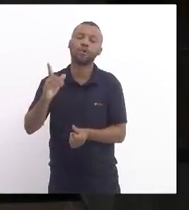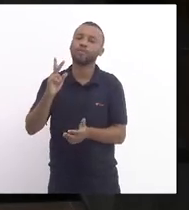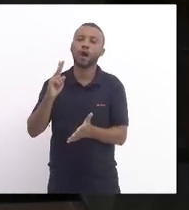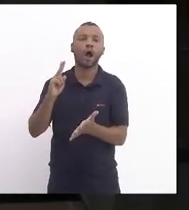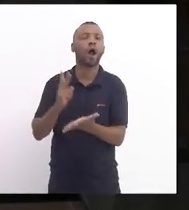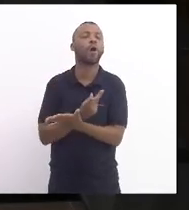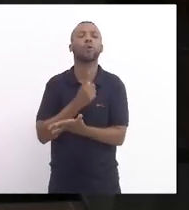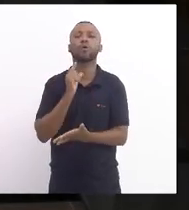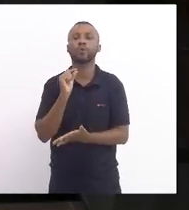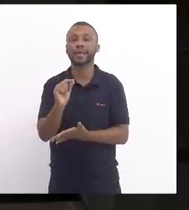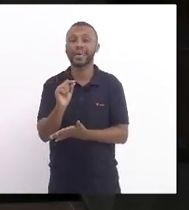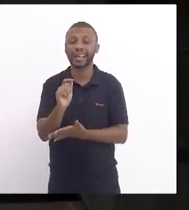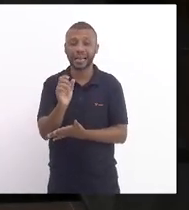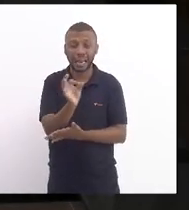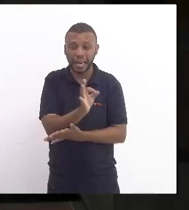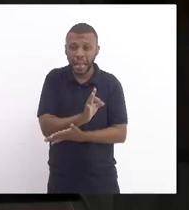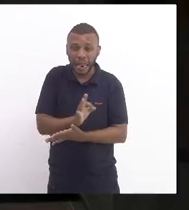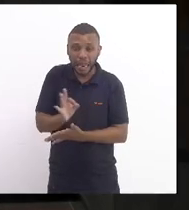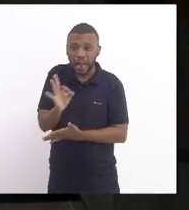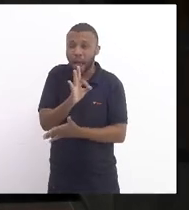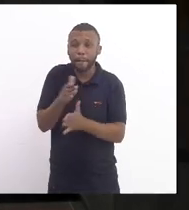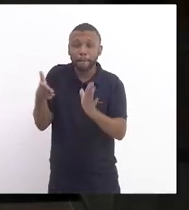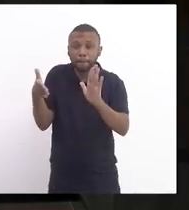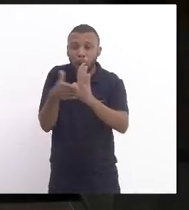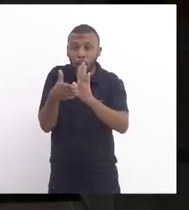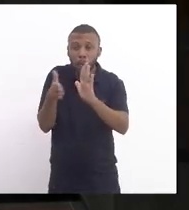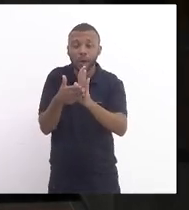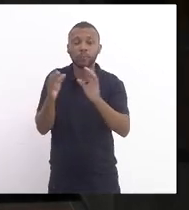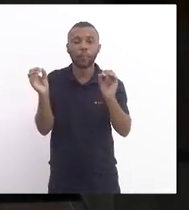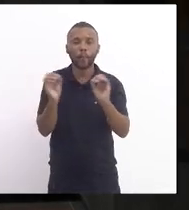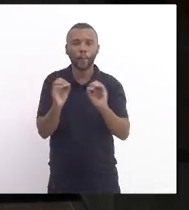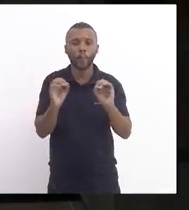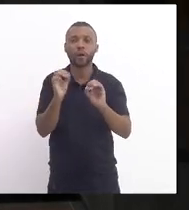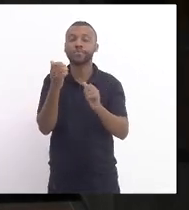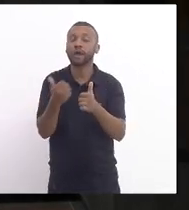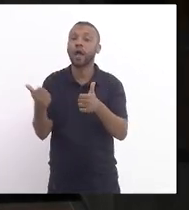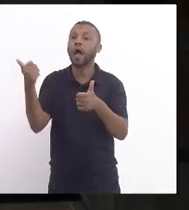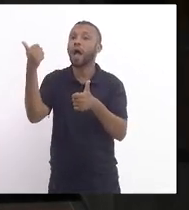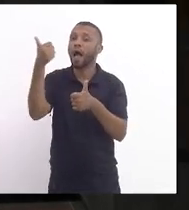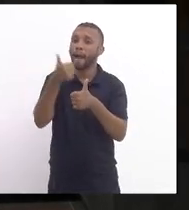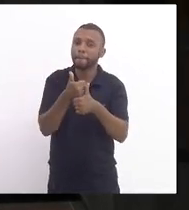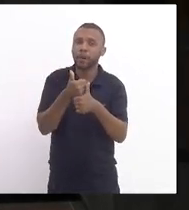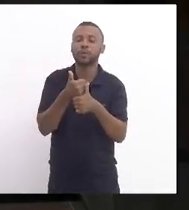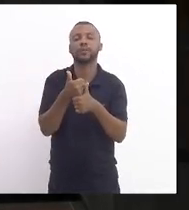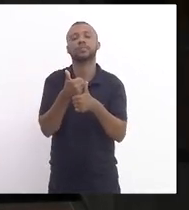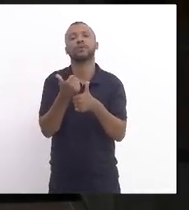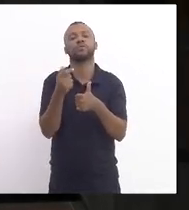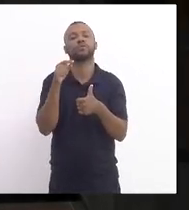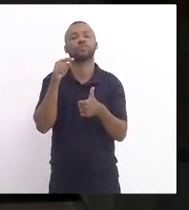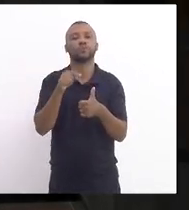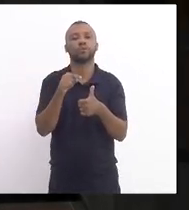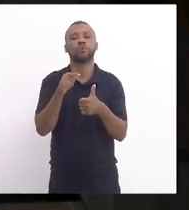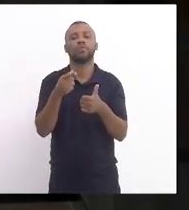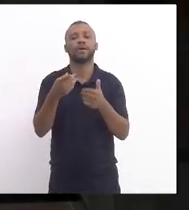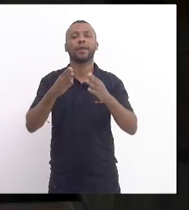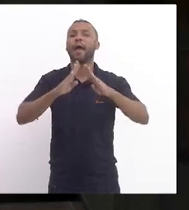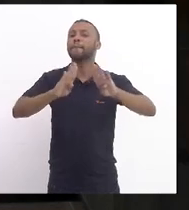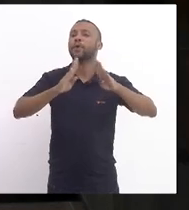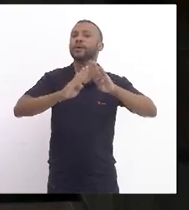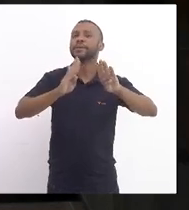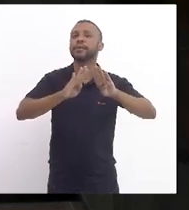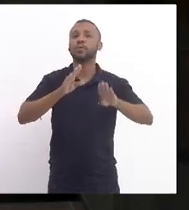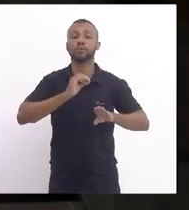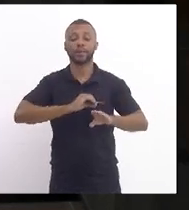em uma proposta de reposição no piso regional